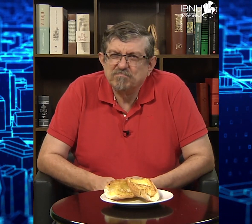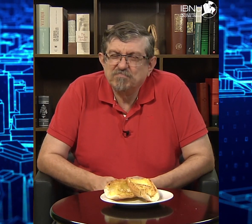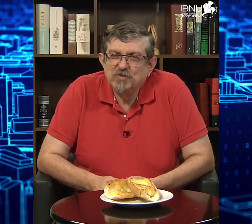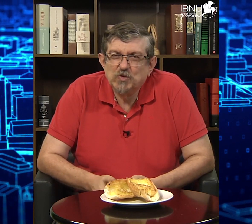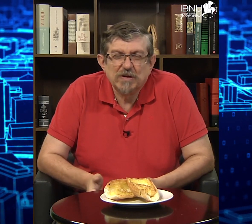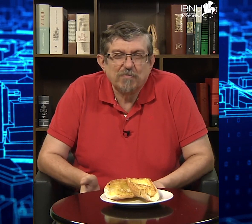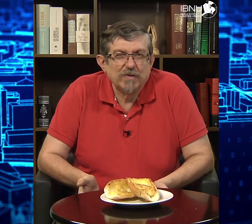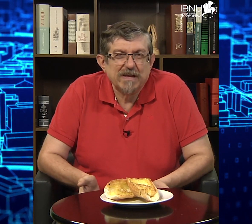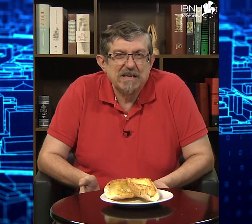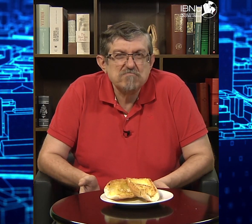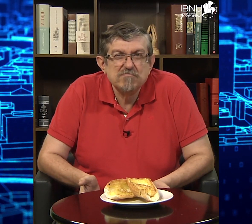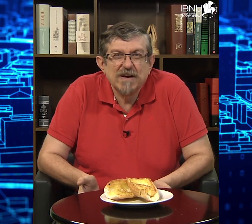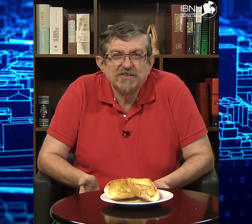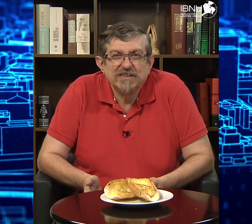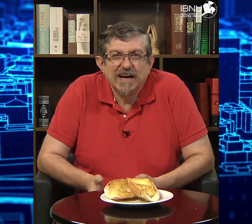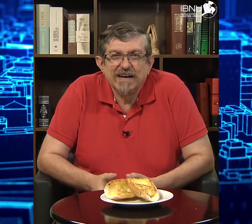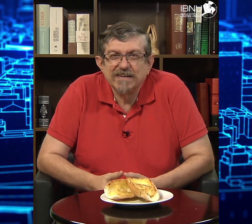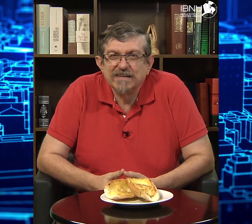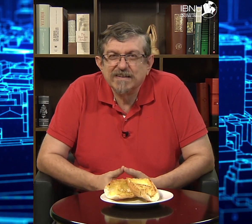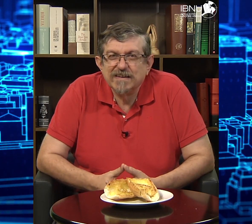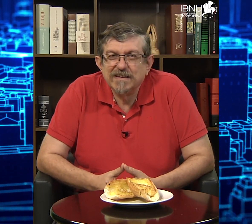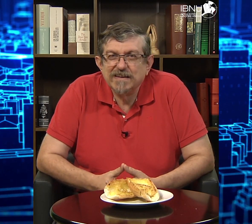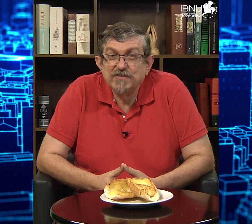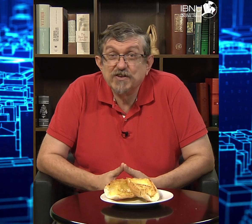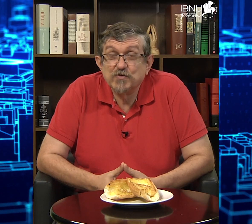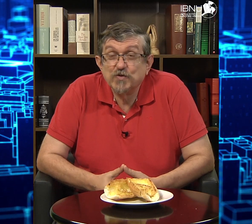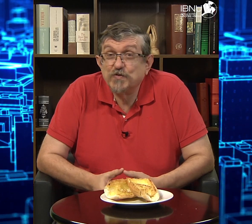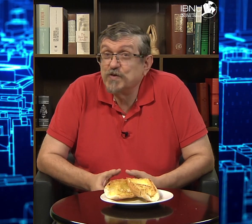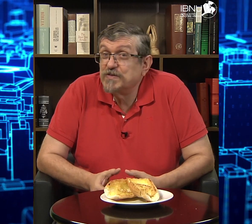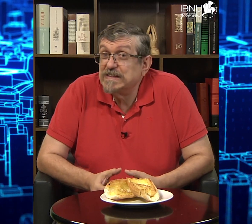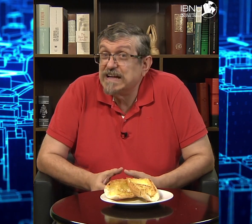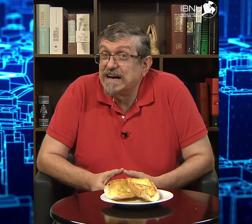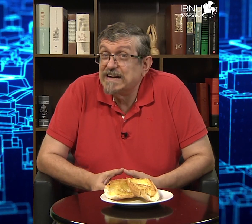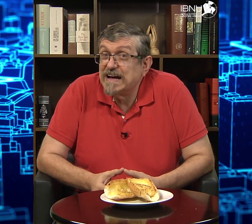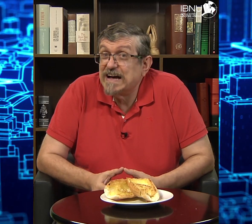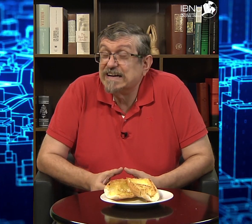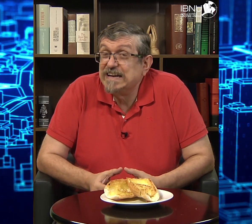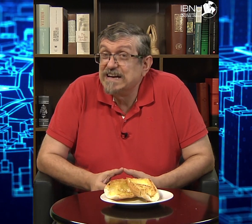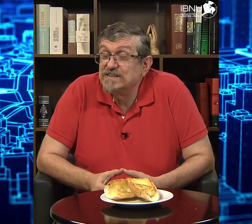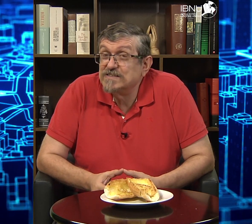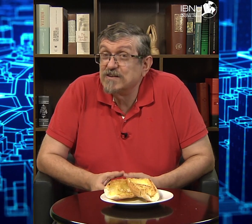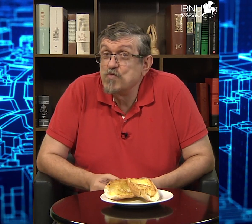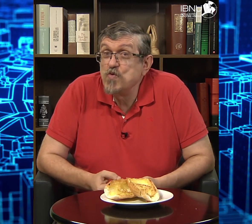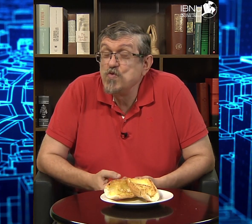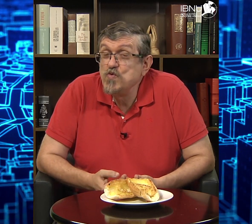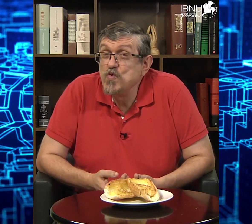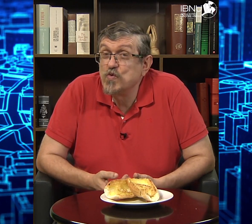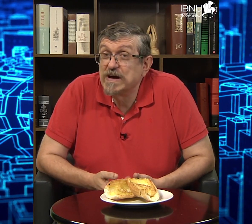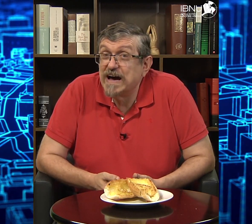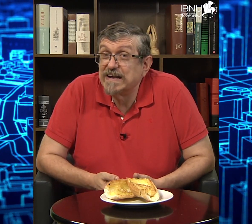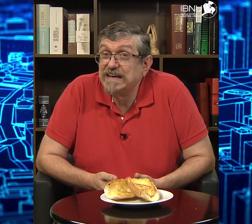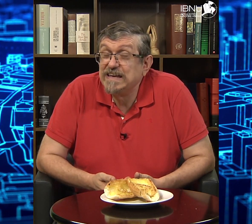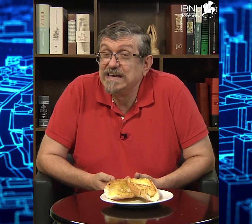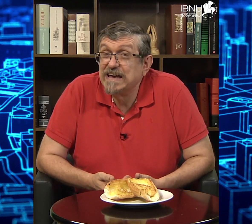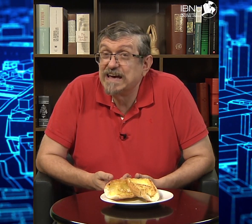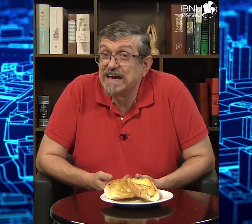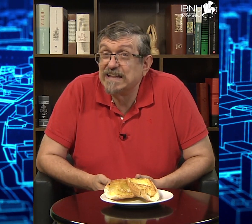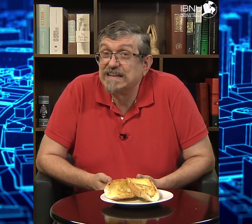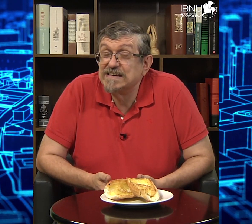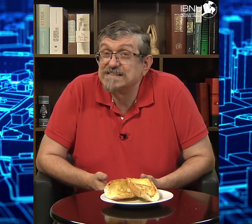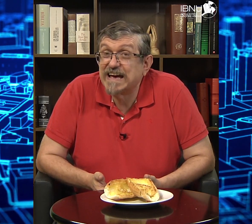gente nunca poderia imaginar que Jesus fosse dar à criança um lugar